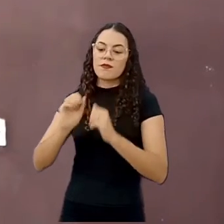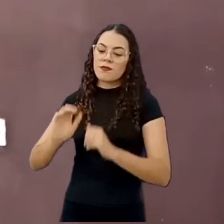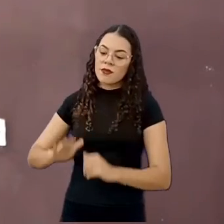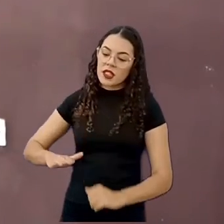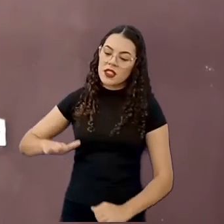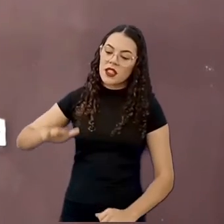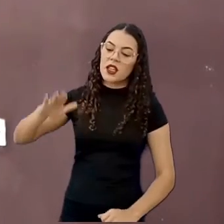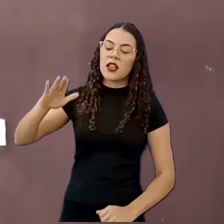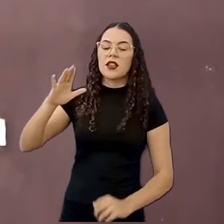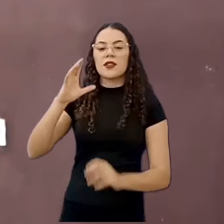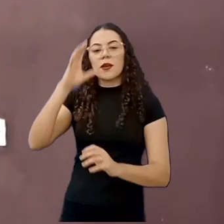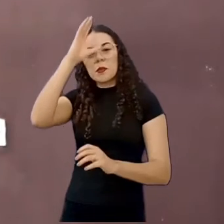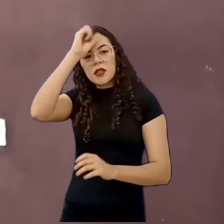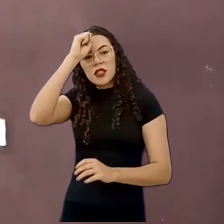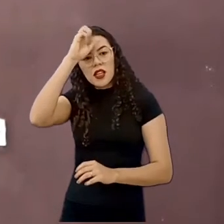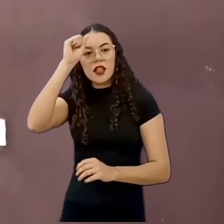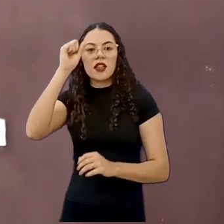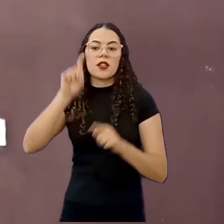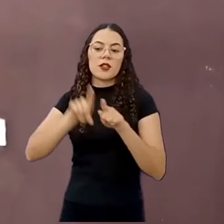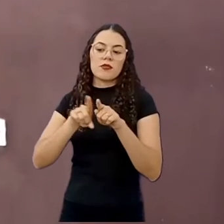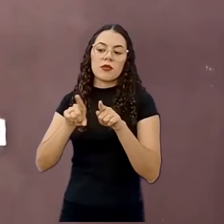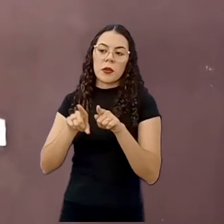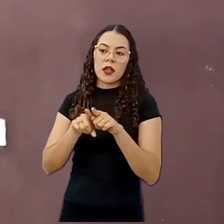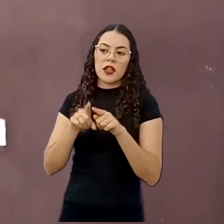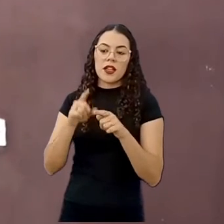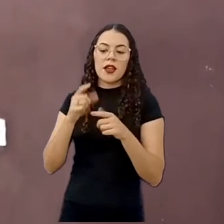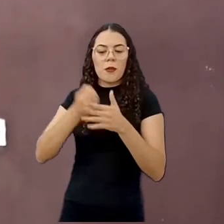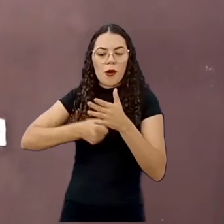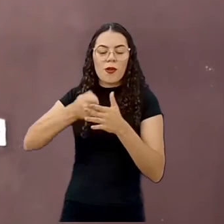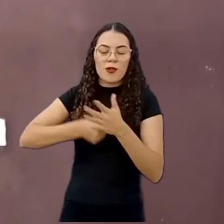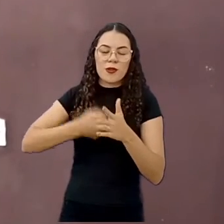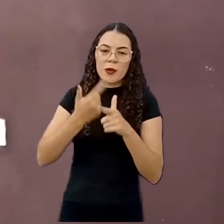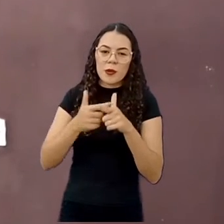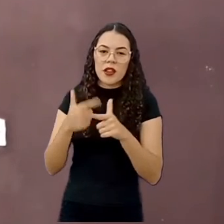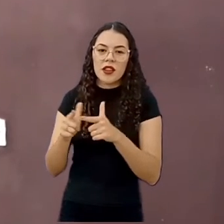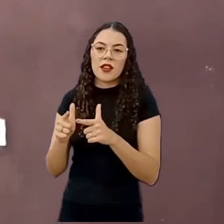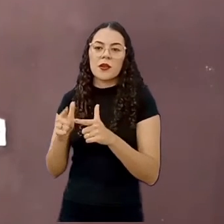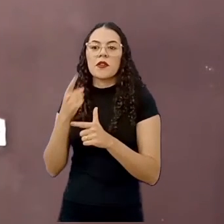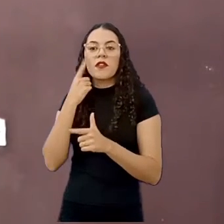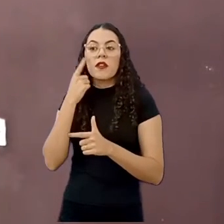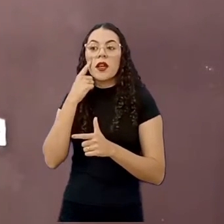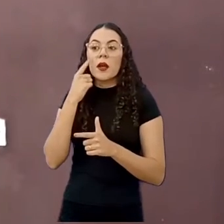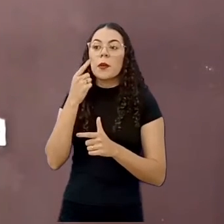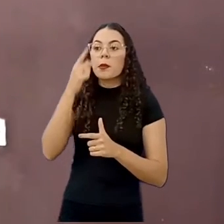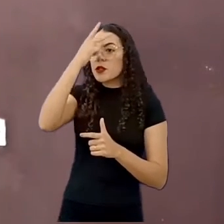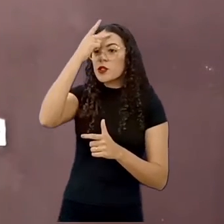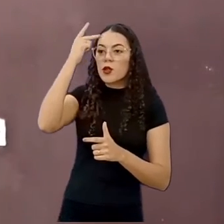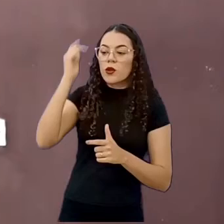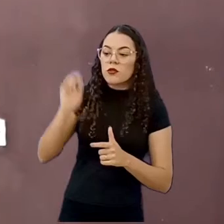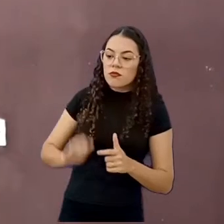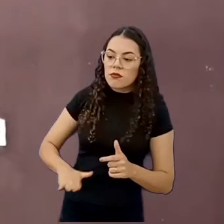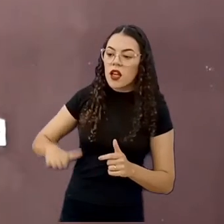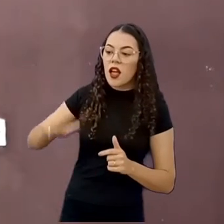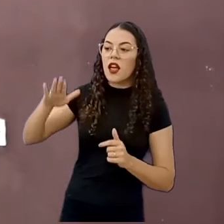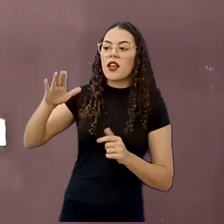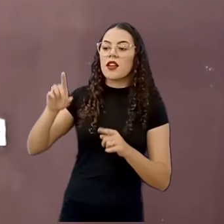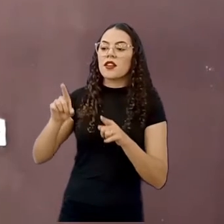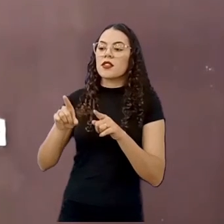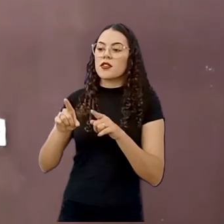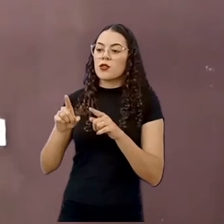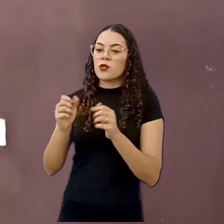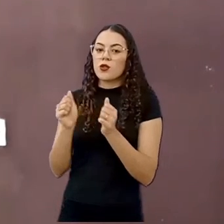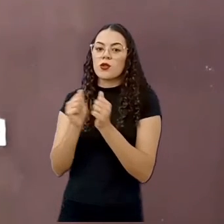crescendo, aprendendo, passando também por lutas, vendo pessoas crescerem, amadurecerem no